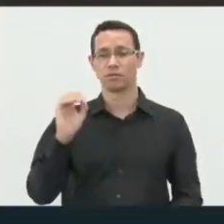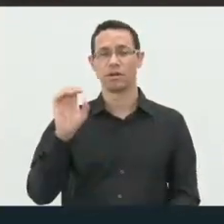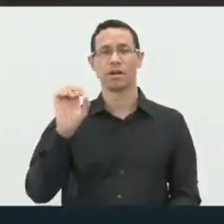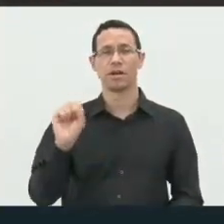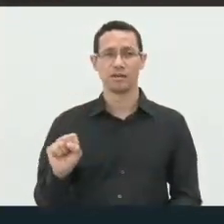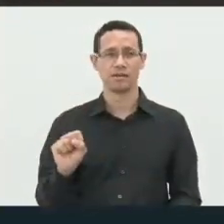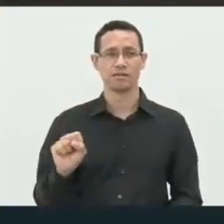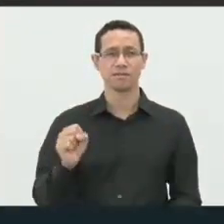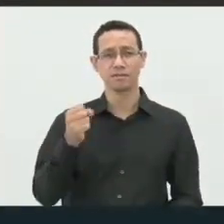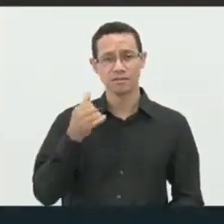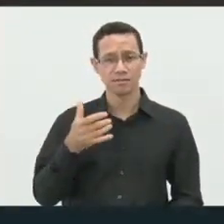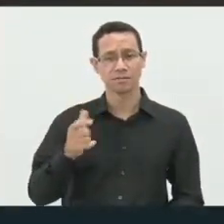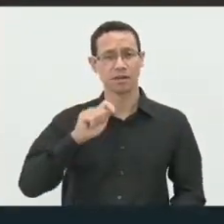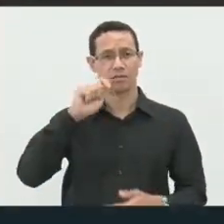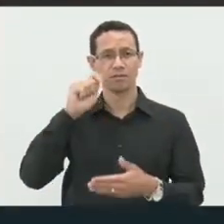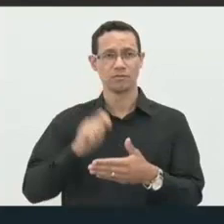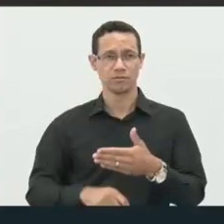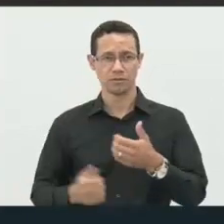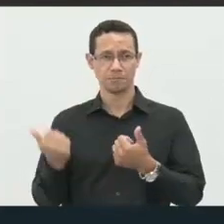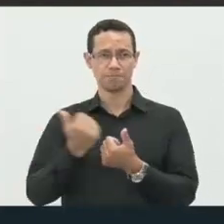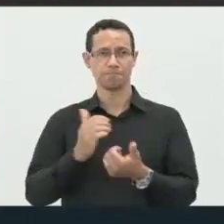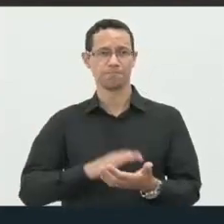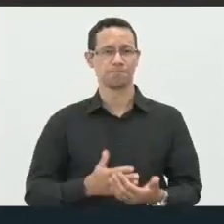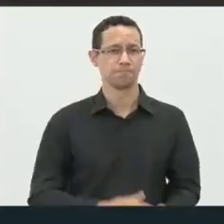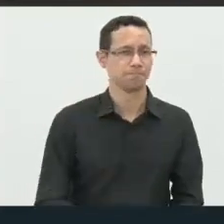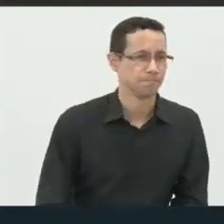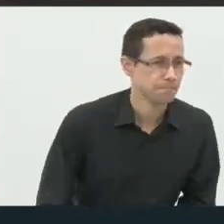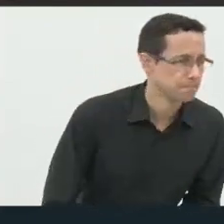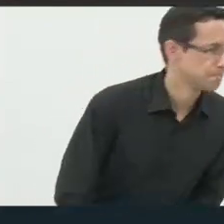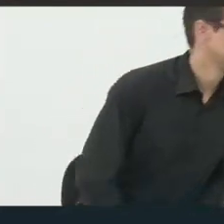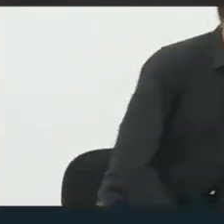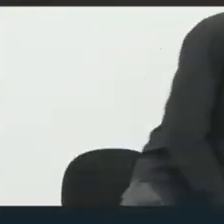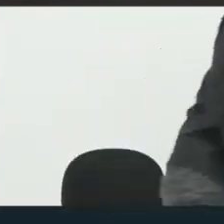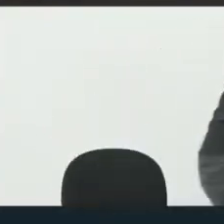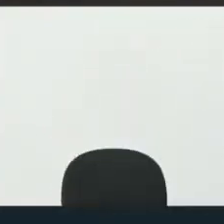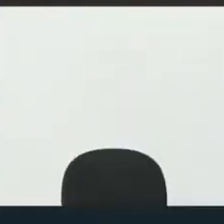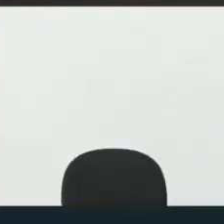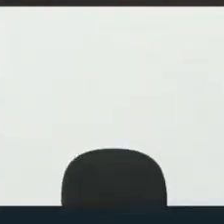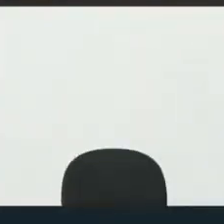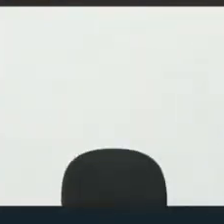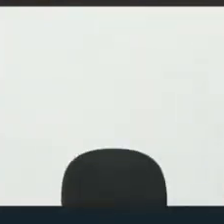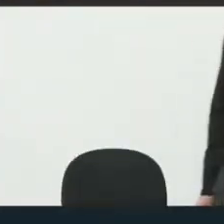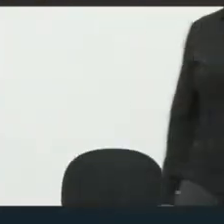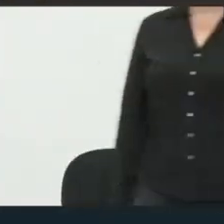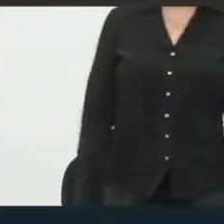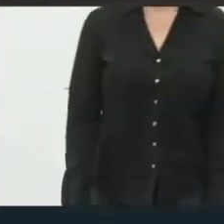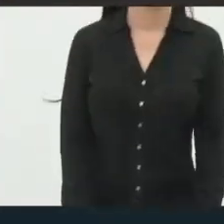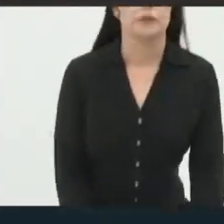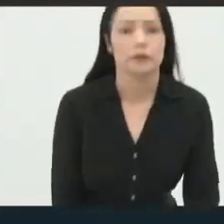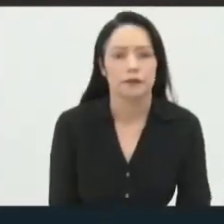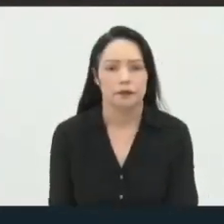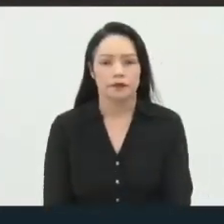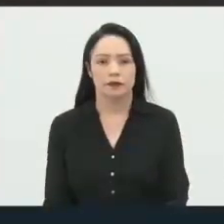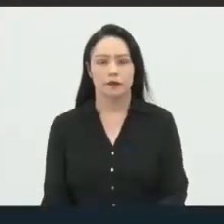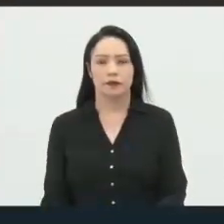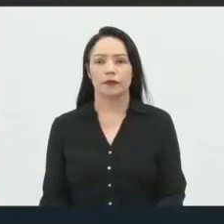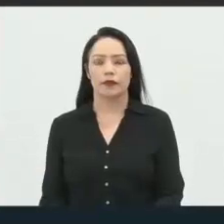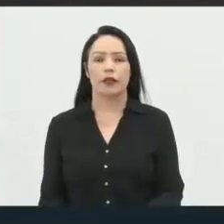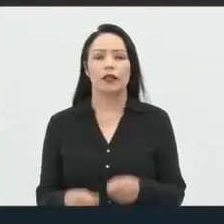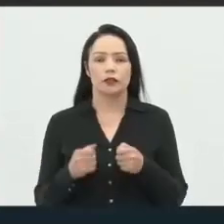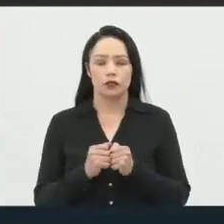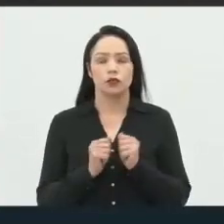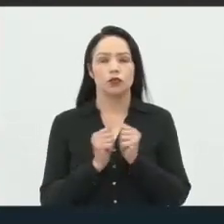elas assinem o o presidente um ataque com o Ministério Público que essa casa acompanha